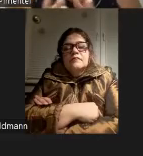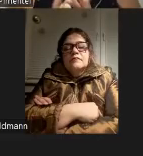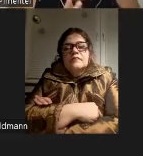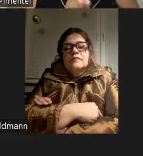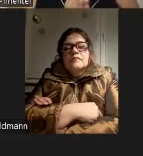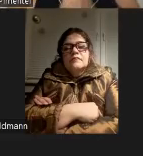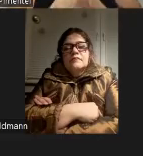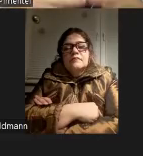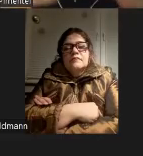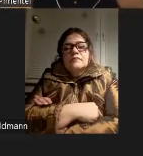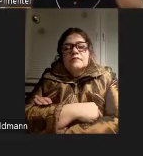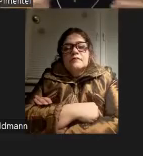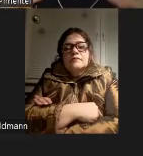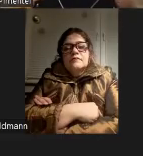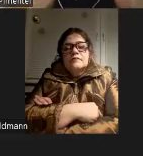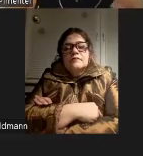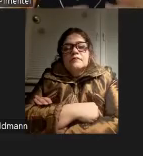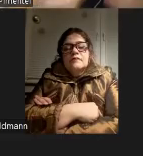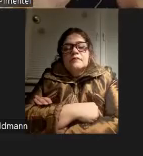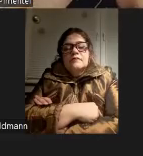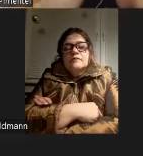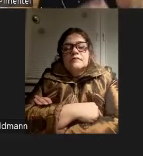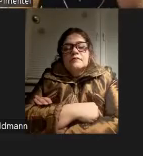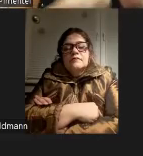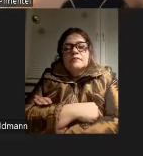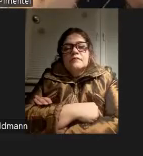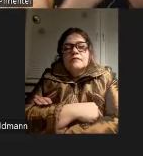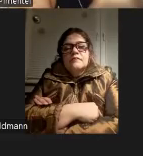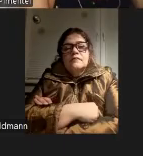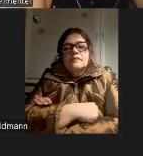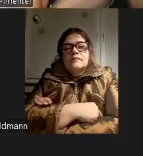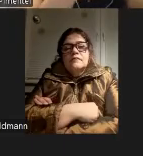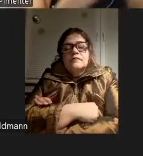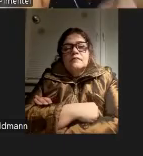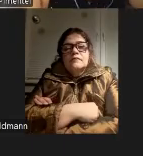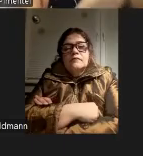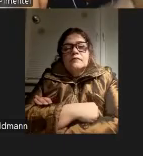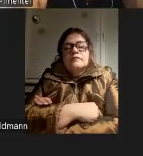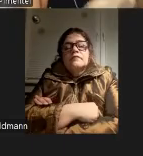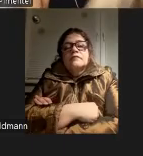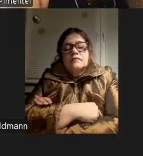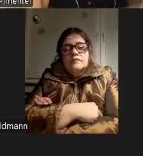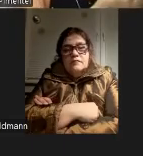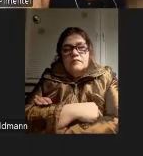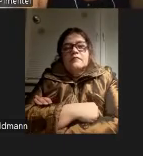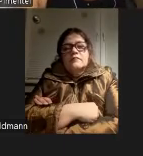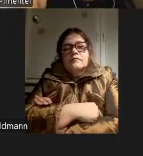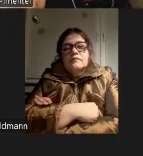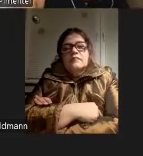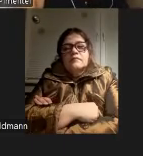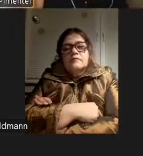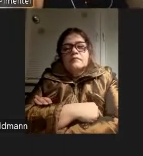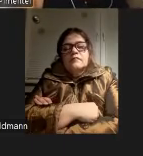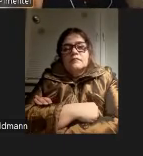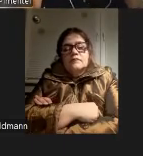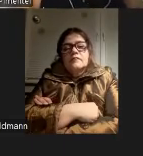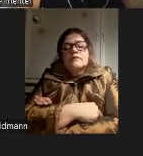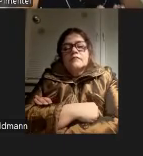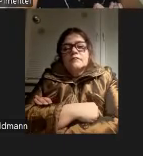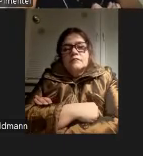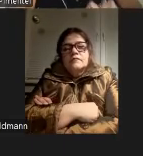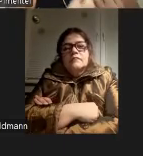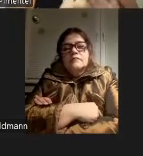reforço sináptico, né? Como está esse acúmulo desses restos metabólicos que são ali produzidos durante o dia,